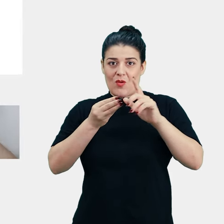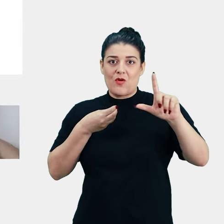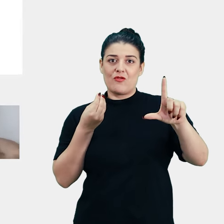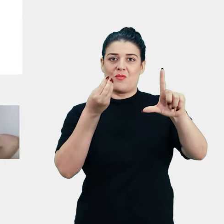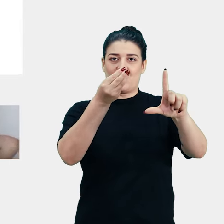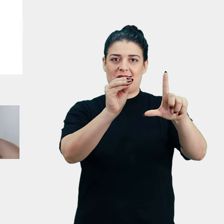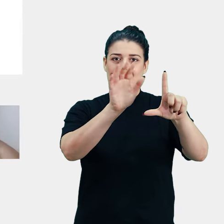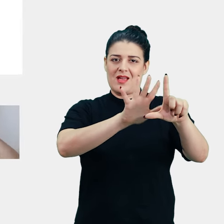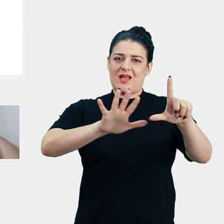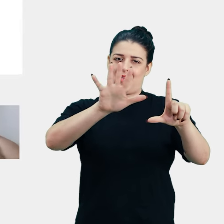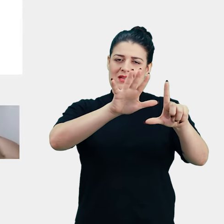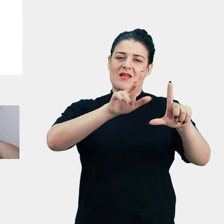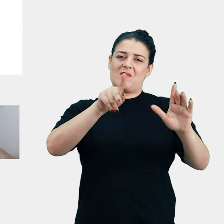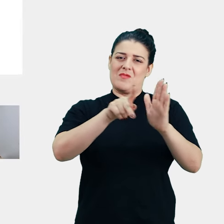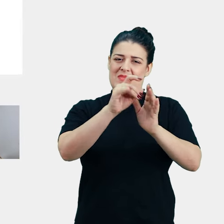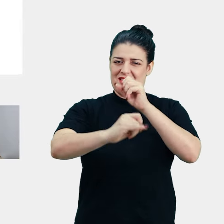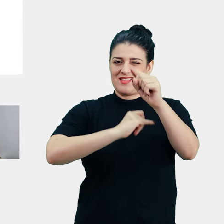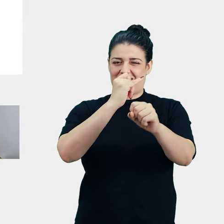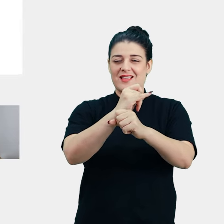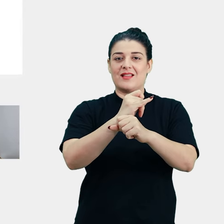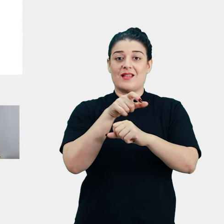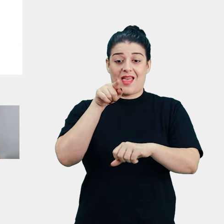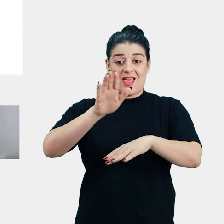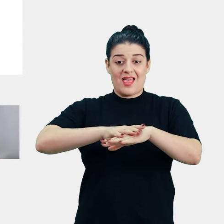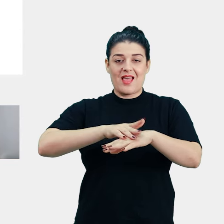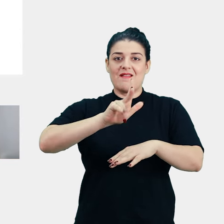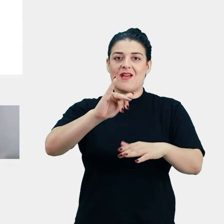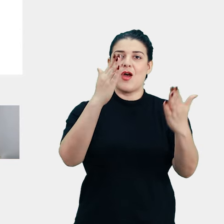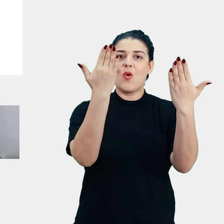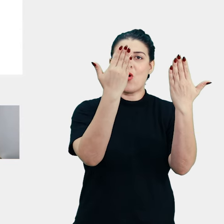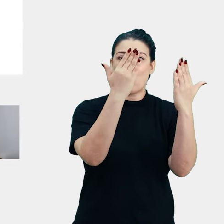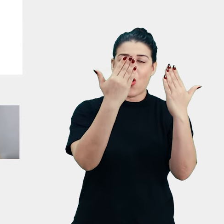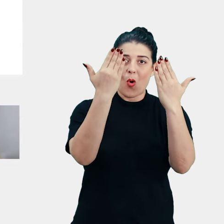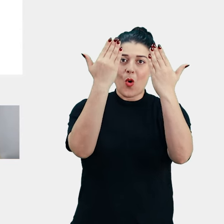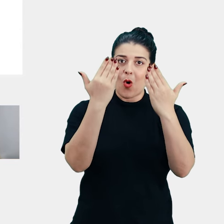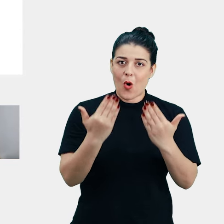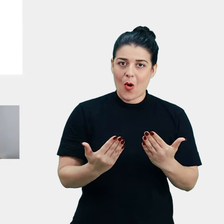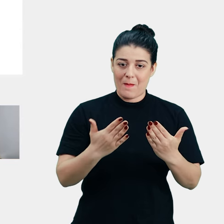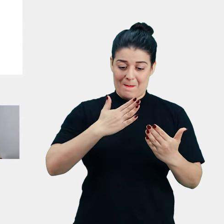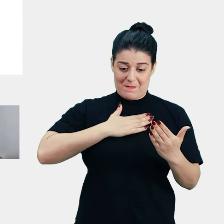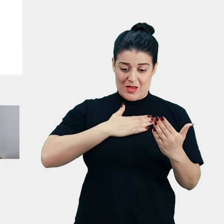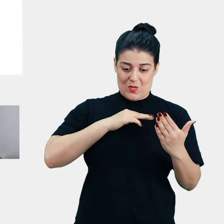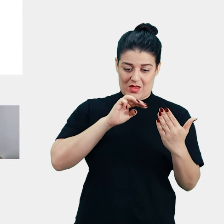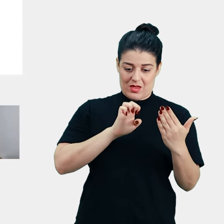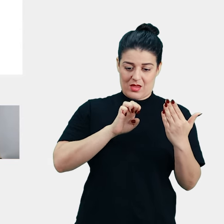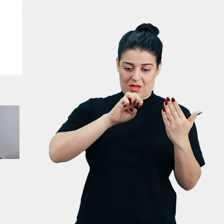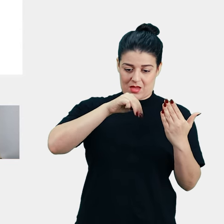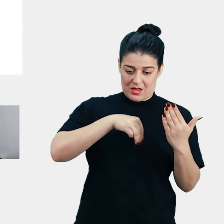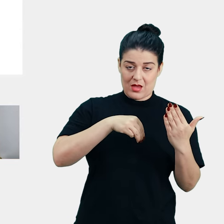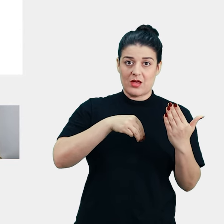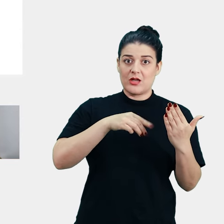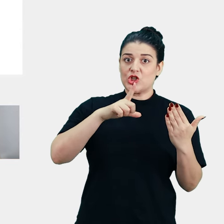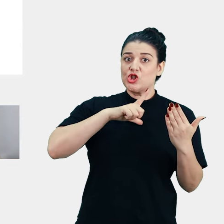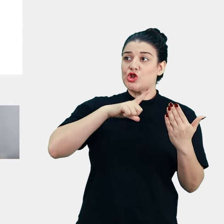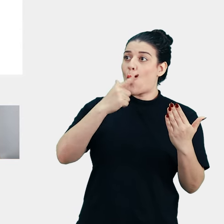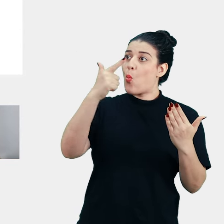de forma online, e é como se ele comparasse os seus espectros de massa com os espectros